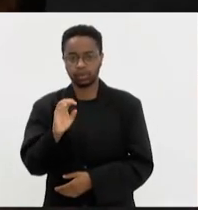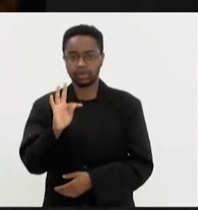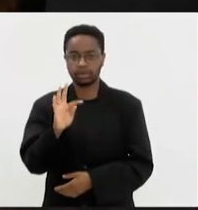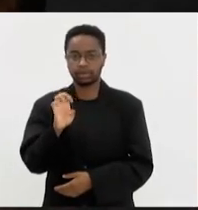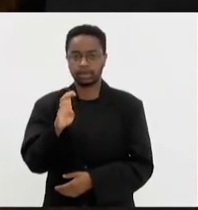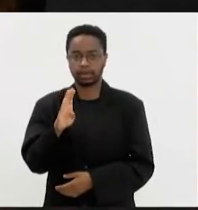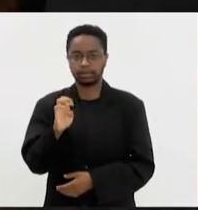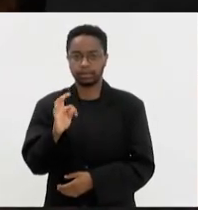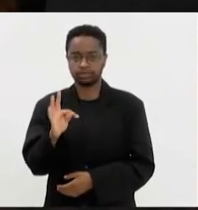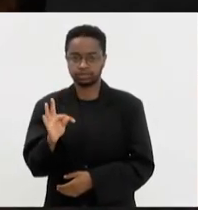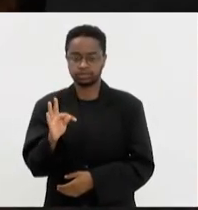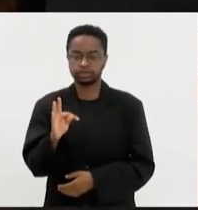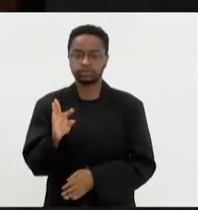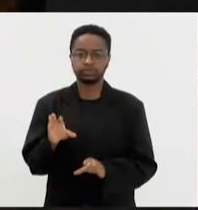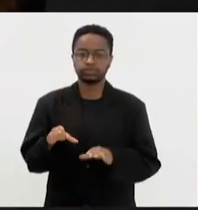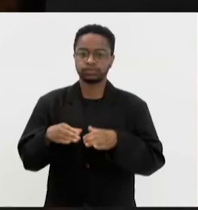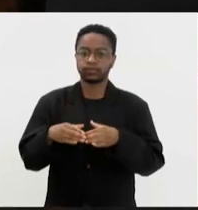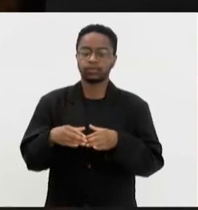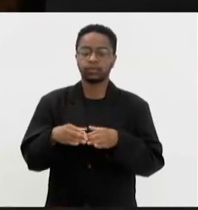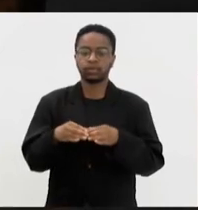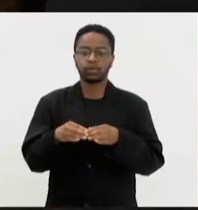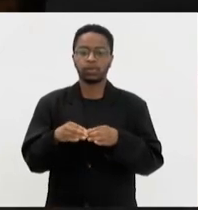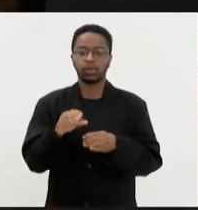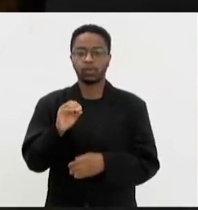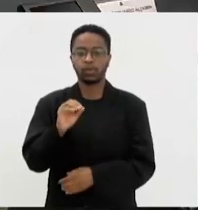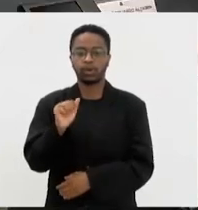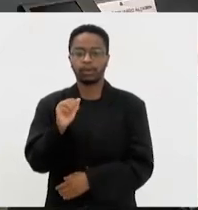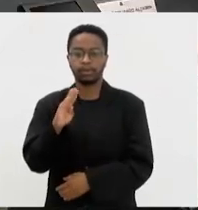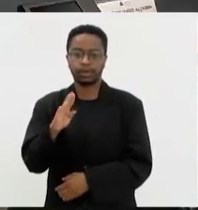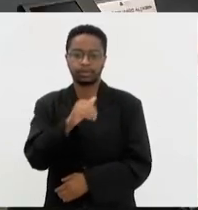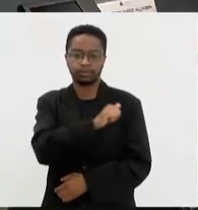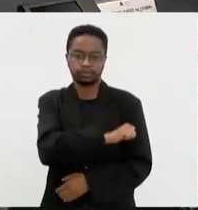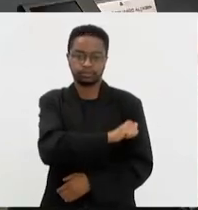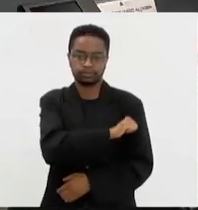da Ordem dos Advogados do Brasil do Rio de